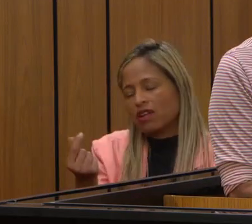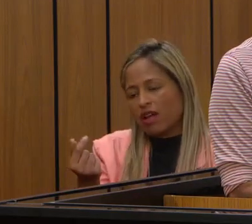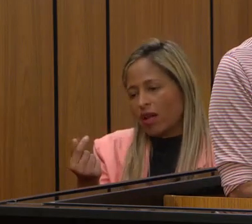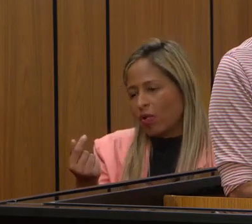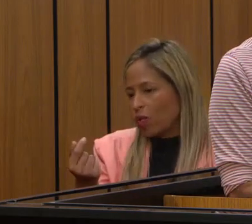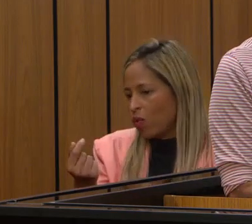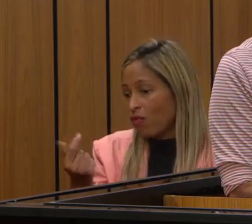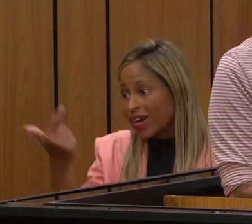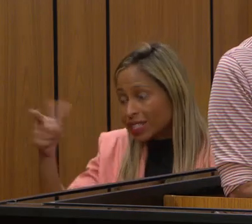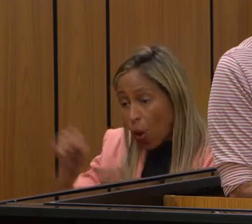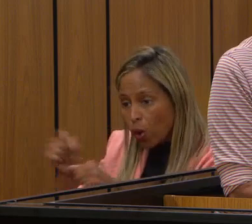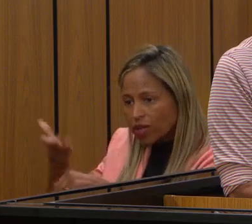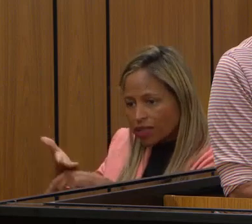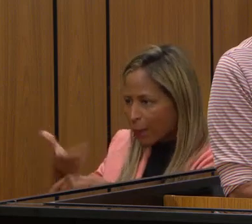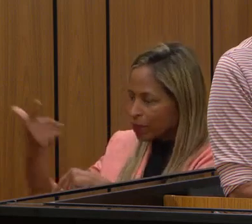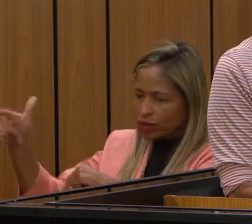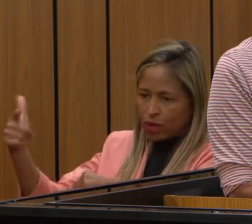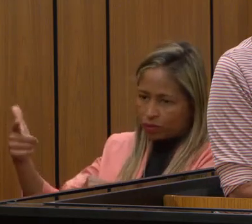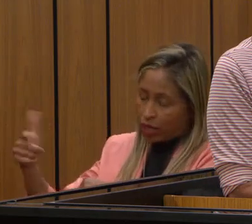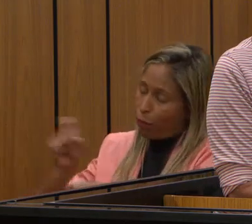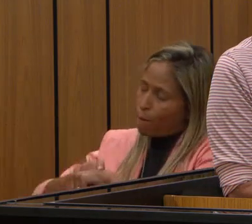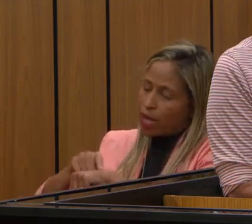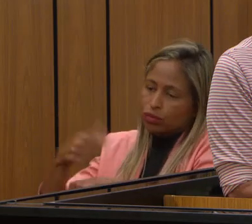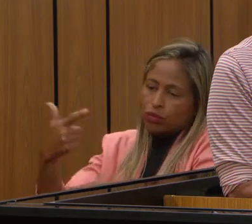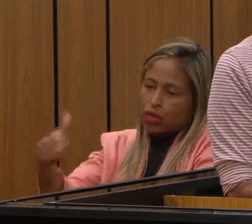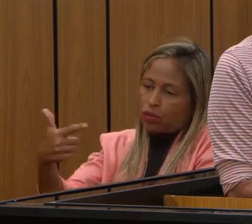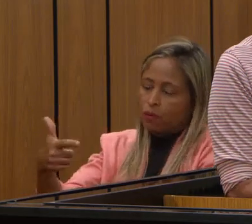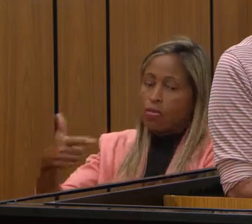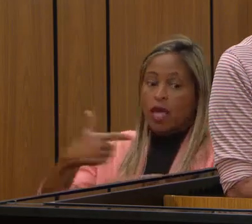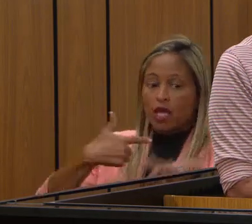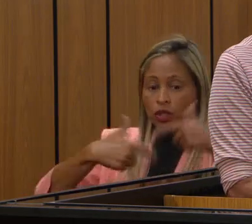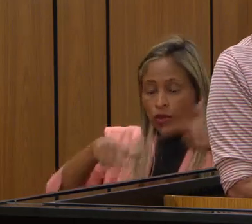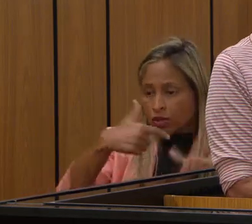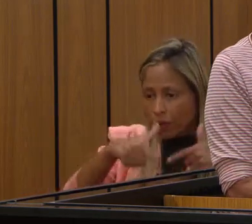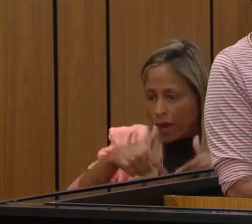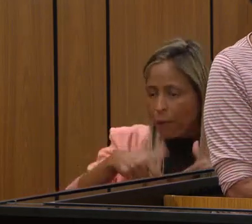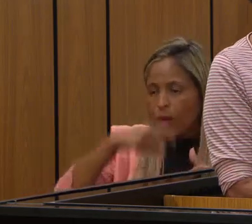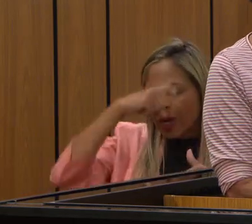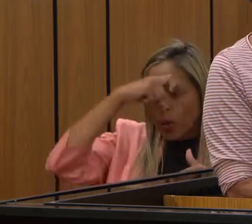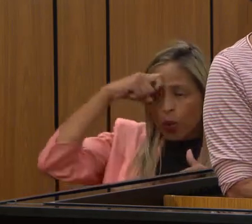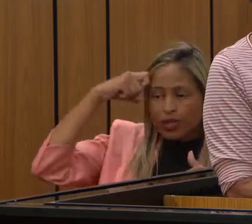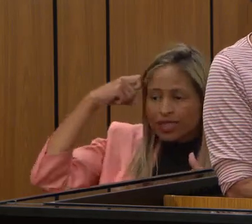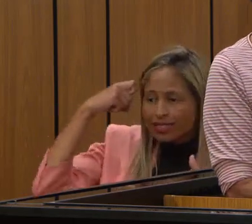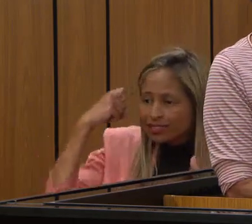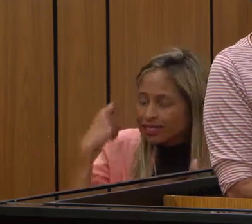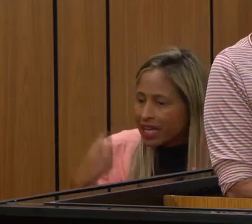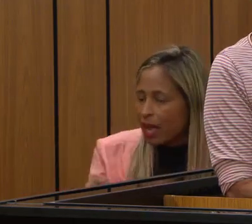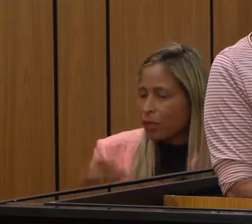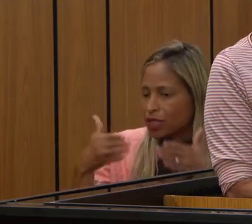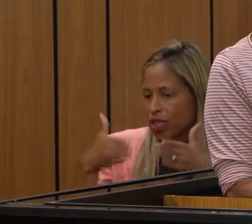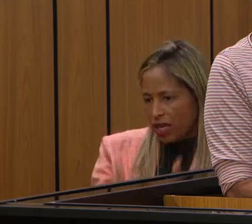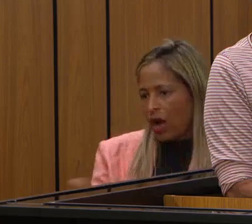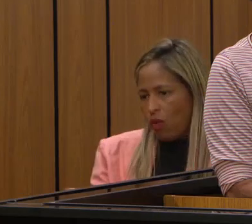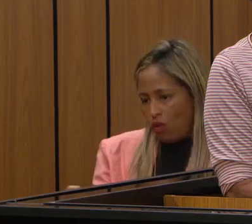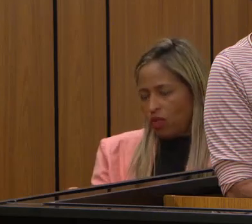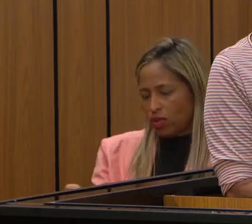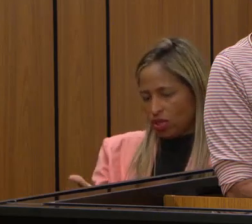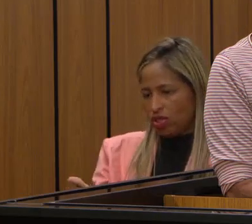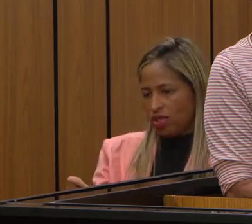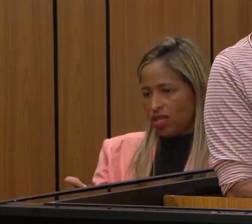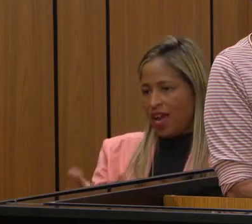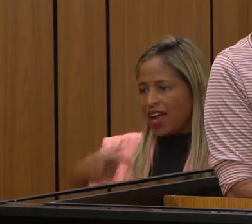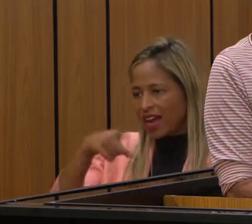de fazer outros dentes no momento tô trabalhando porque eu lutei muito para chegar onde eu cheguei